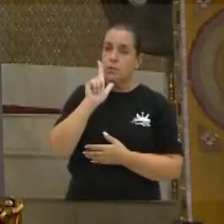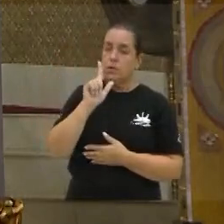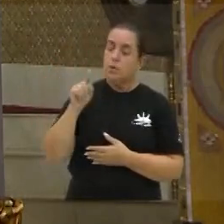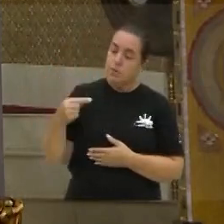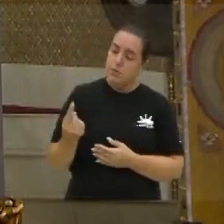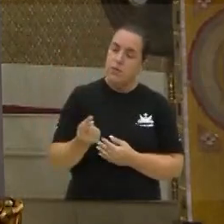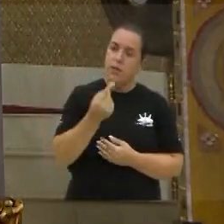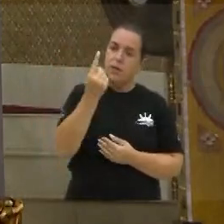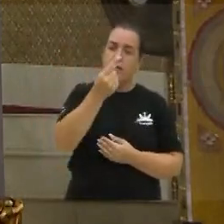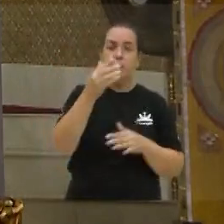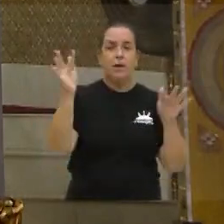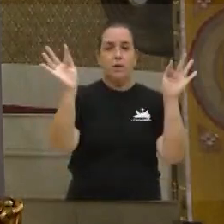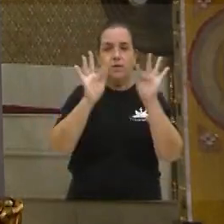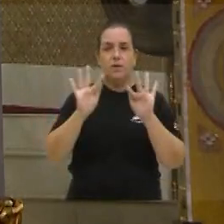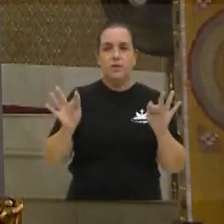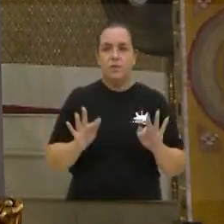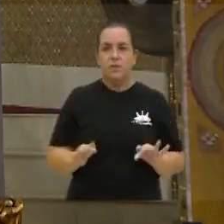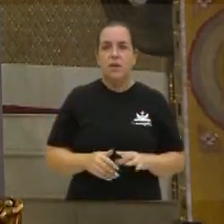eterna felicidade